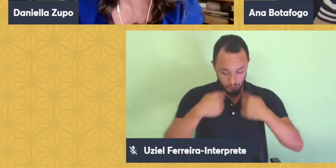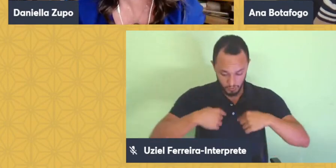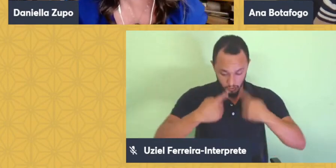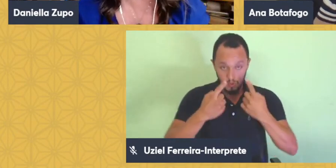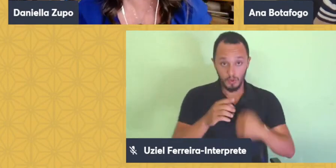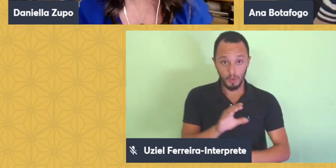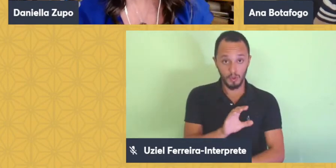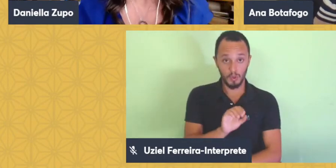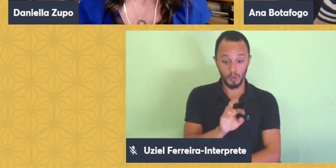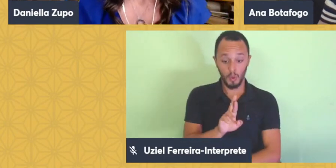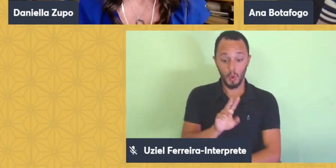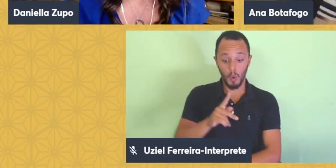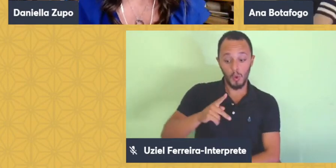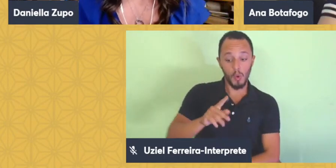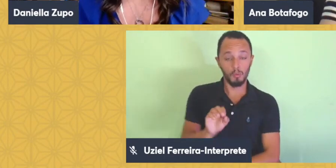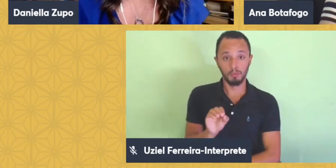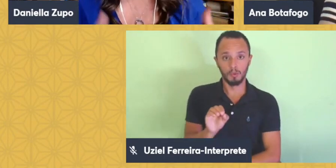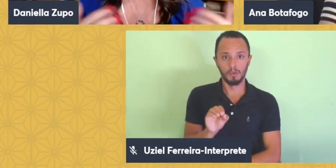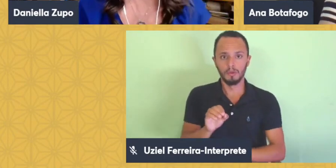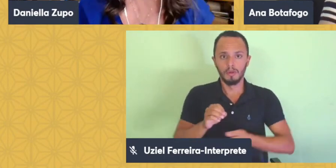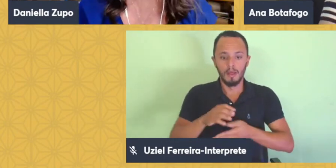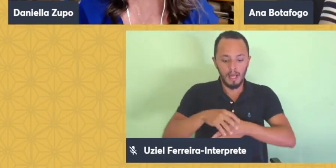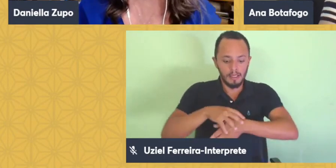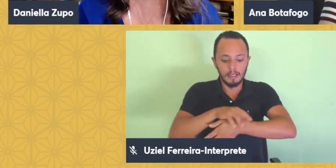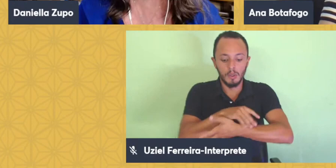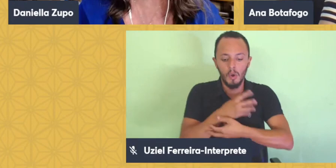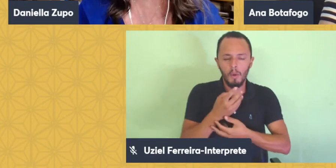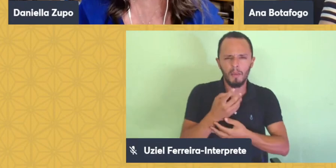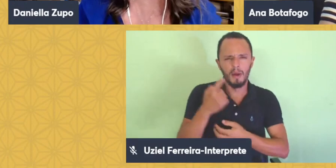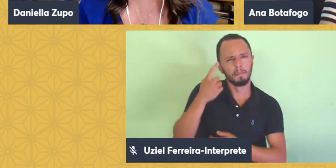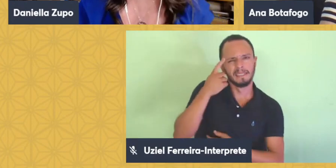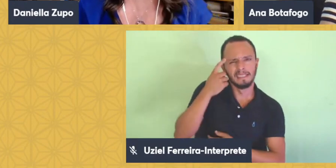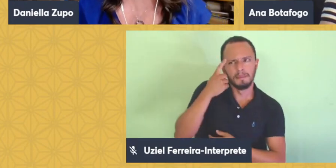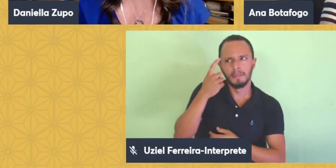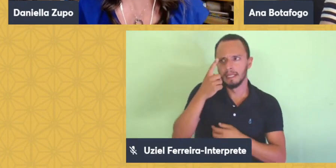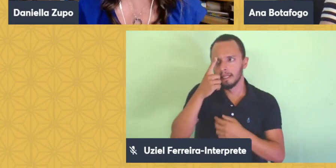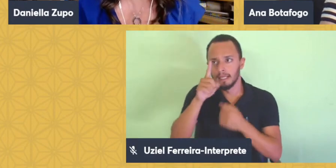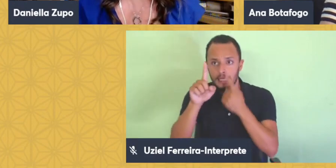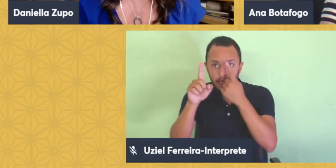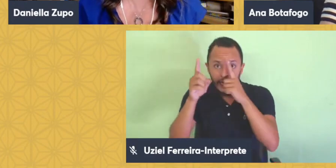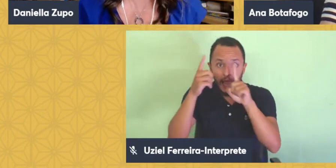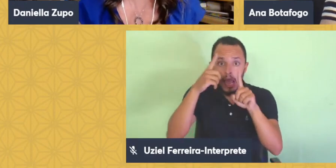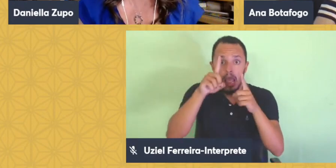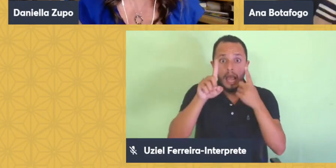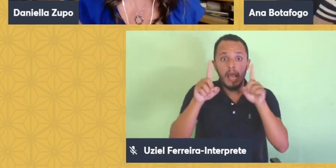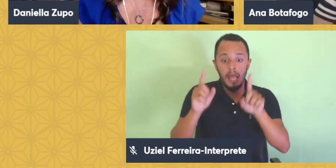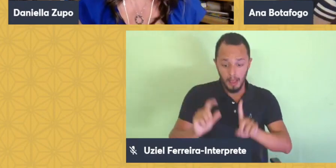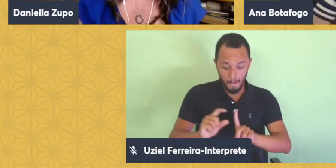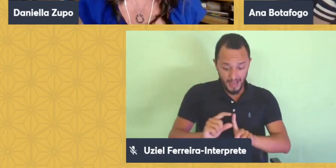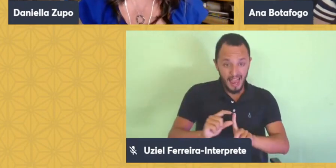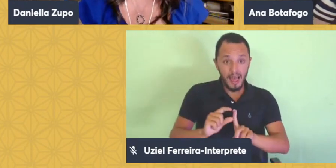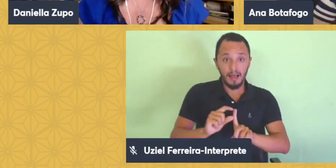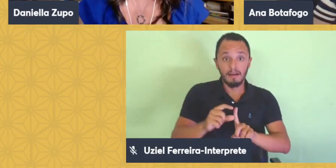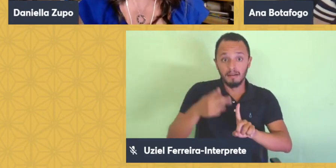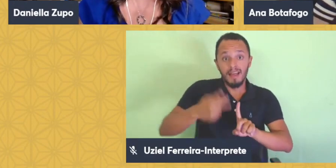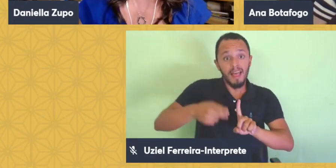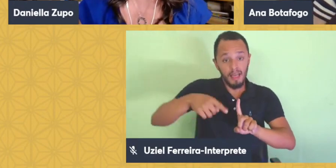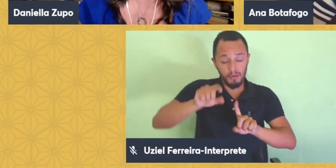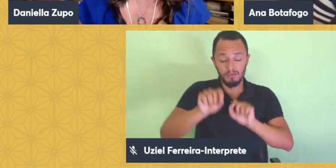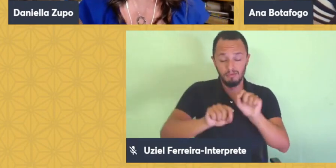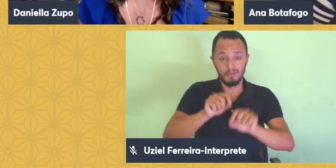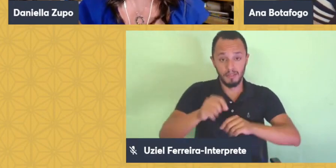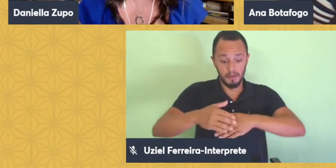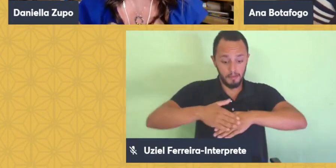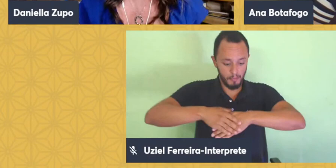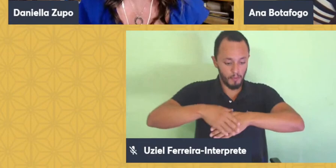palavras ao longo do e binário e os pensamentos ideias e palavras são expressados majoritariamente pelos movimentos do corpo